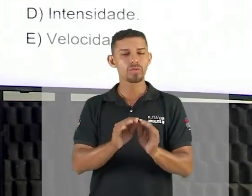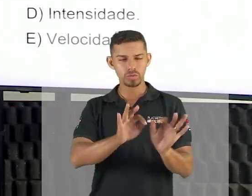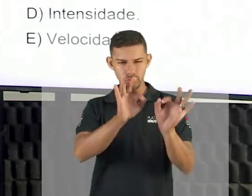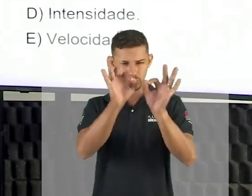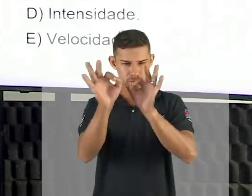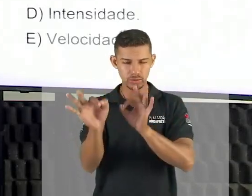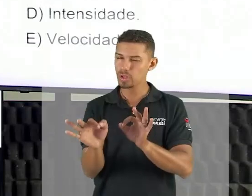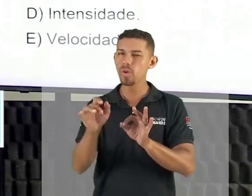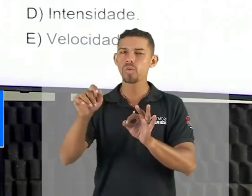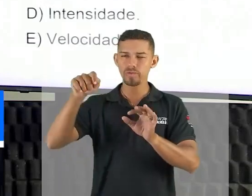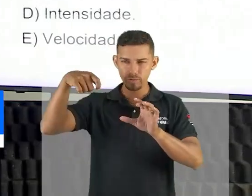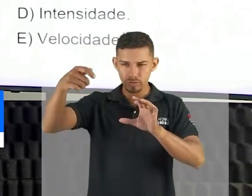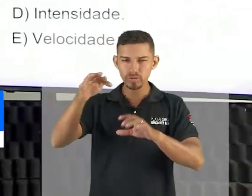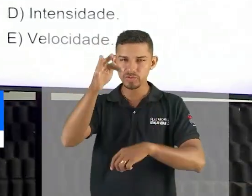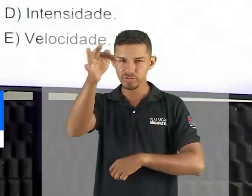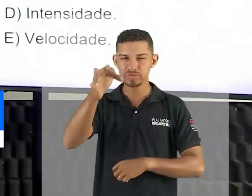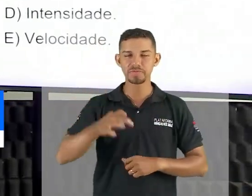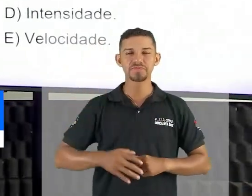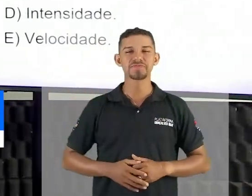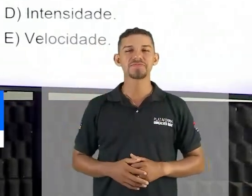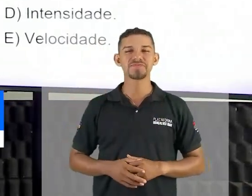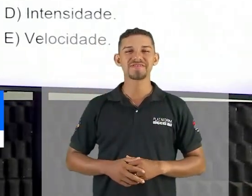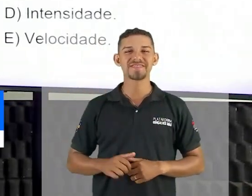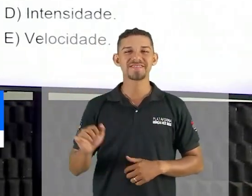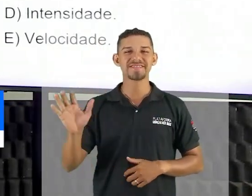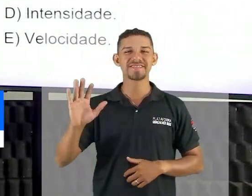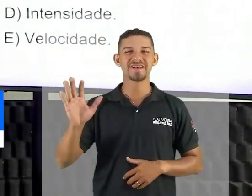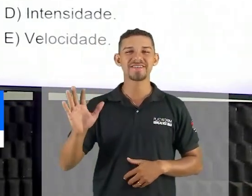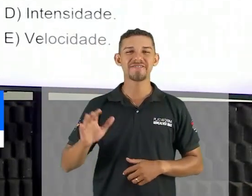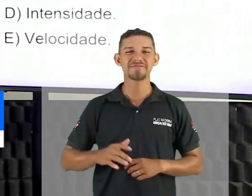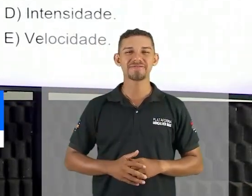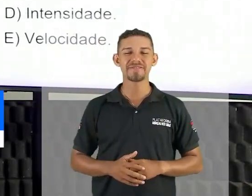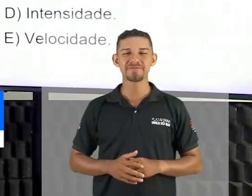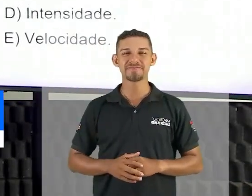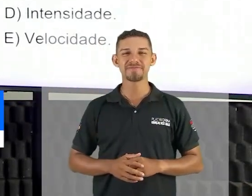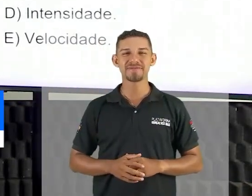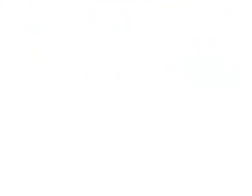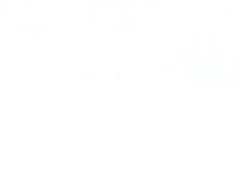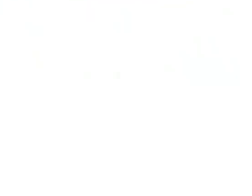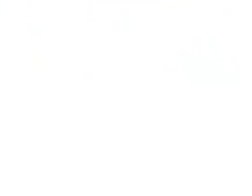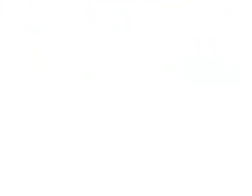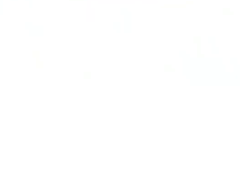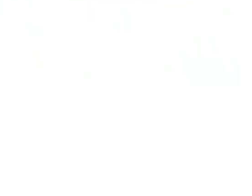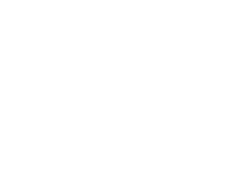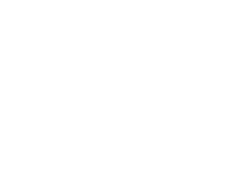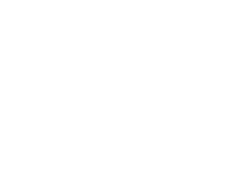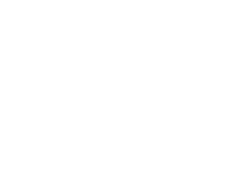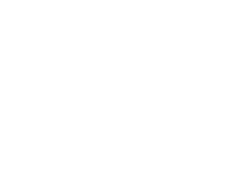acompanha aí que outros vídeos virão Tá bom tchau tchau e até a